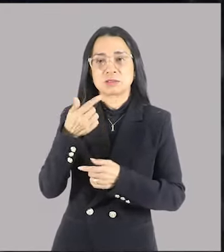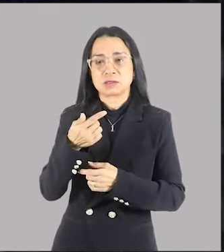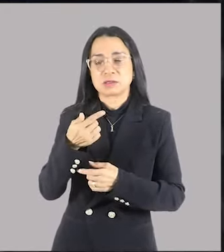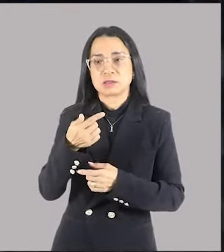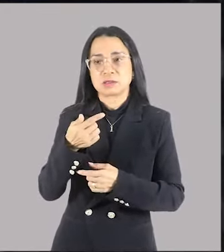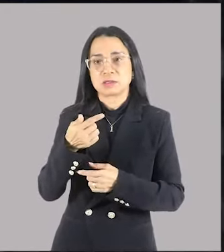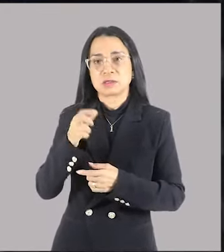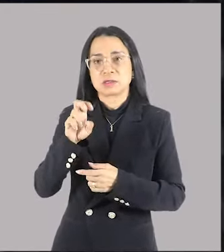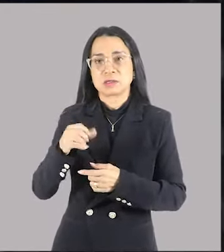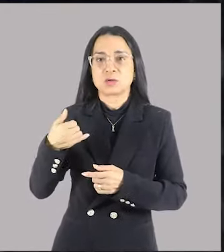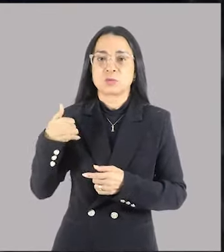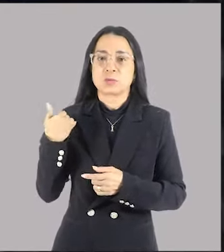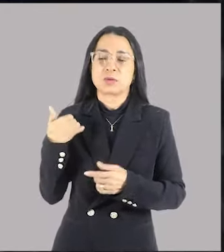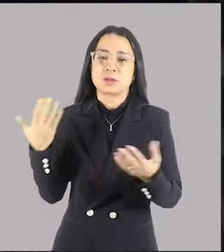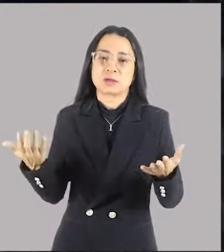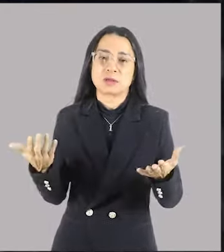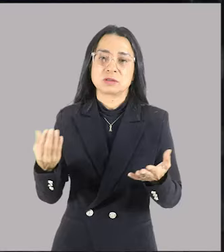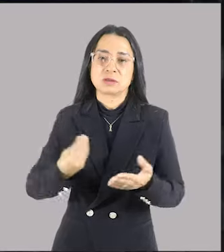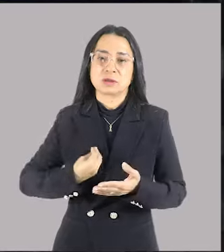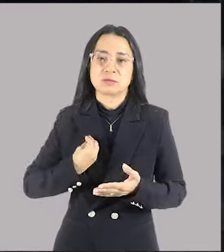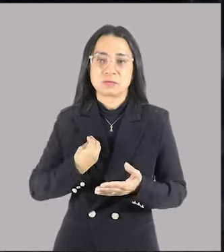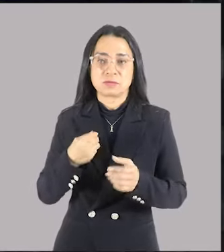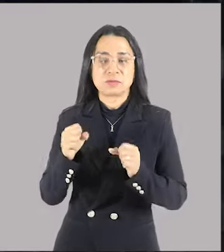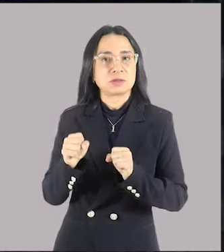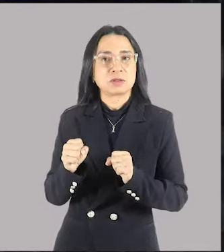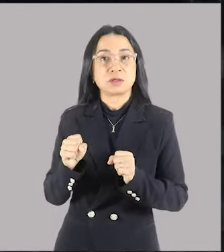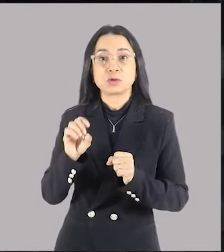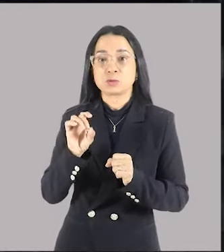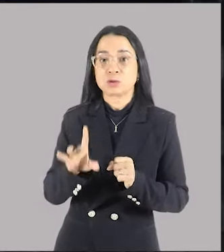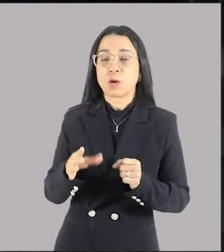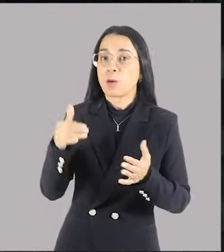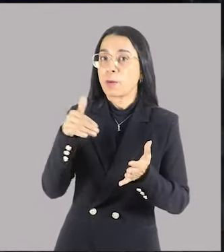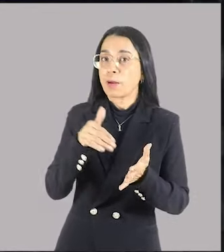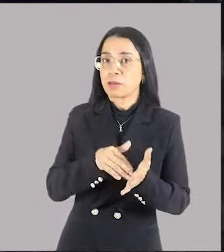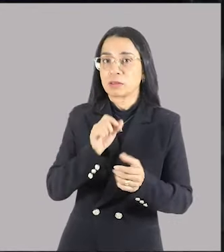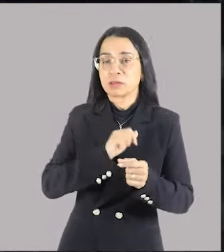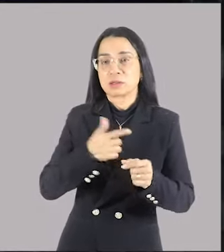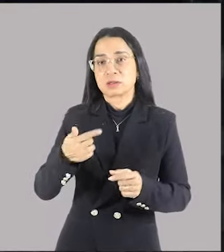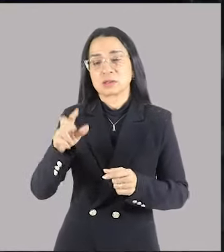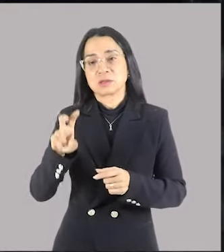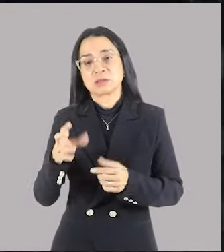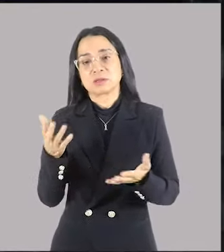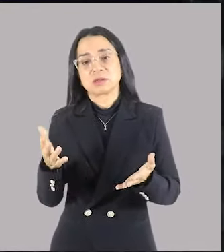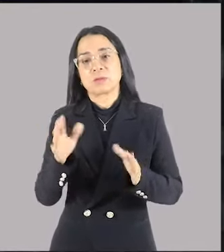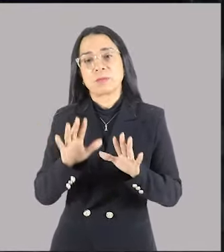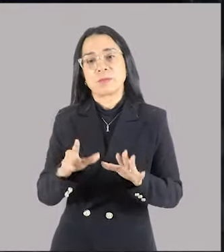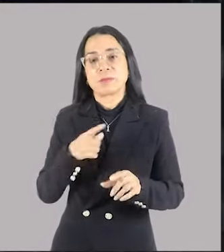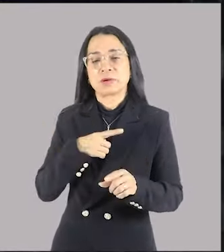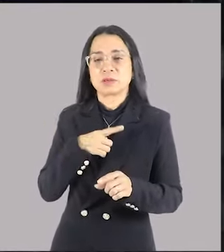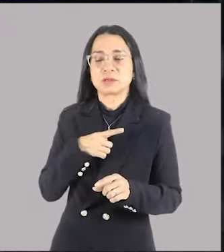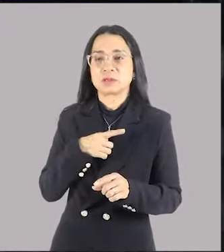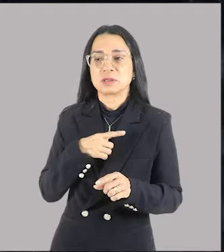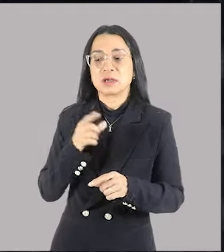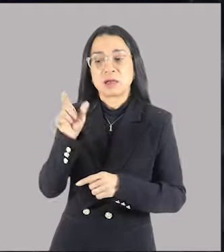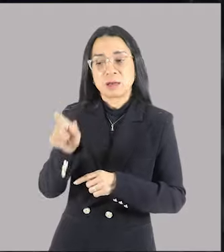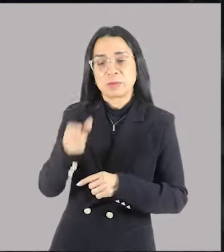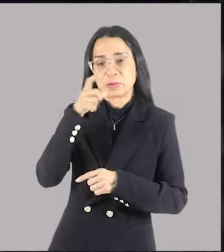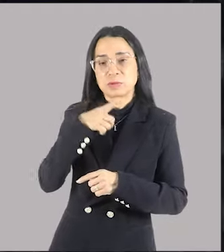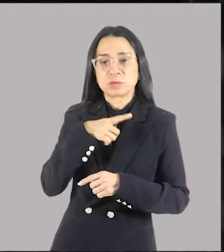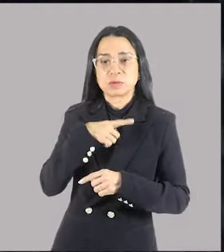seja a vida no serviço público só pode ir até os 75 anos Portanto o servidor público que tem vitaliciedade